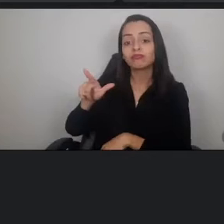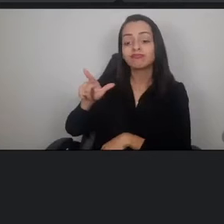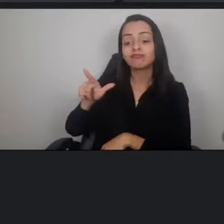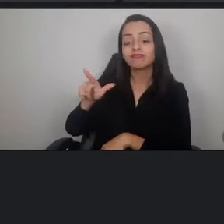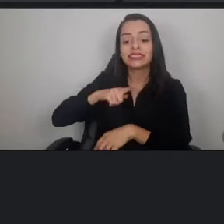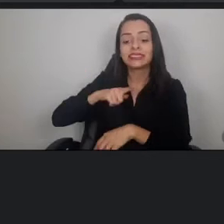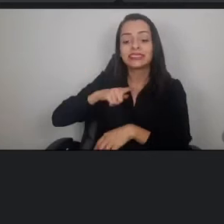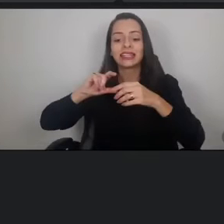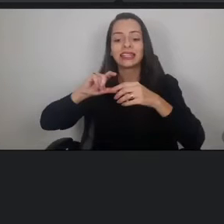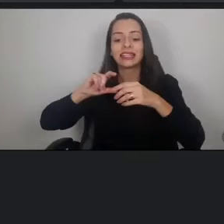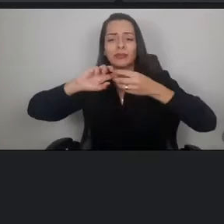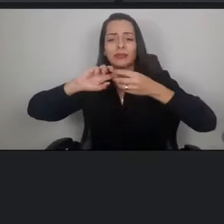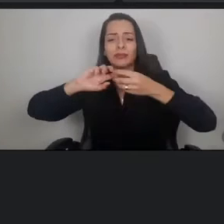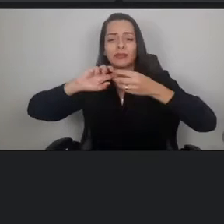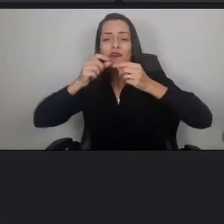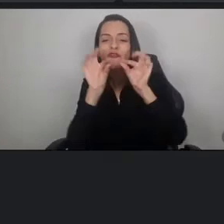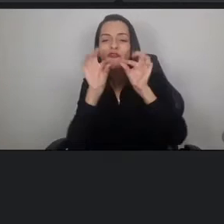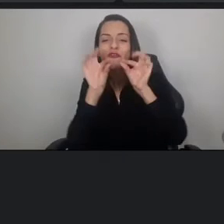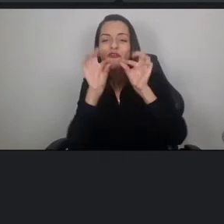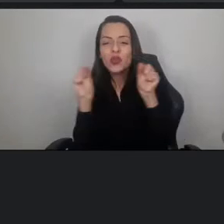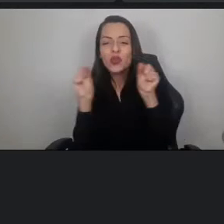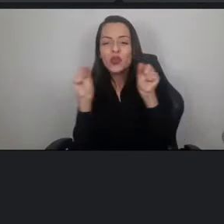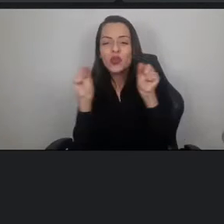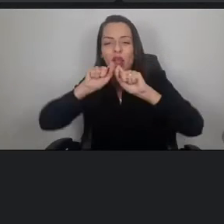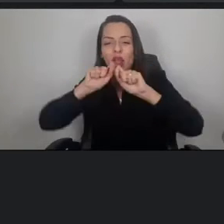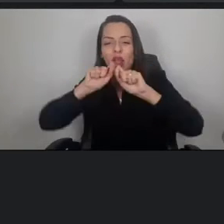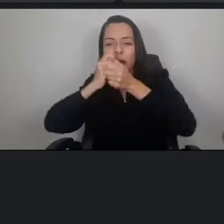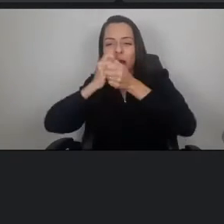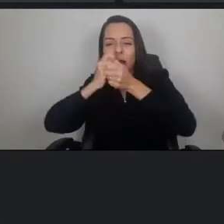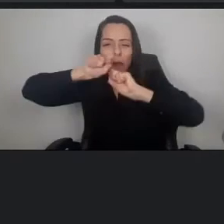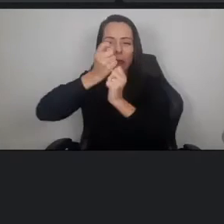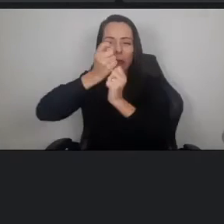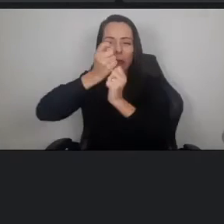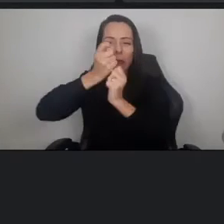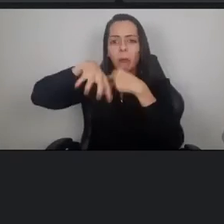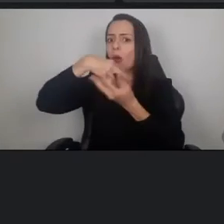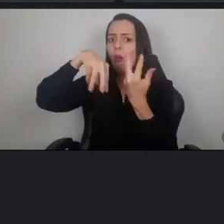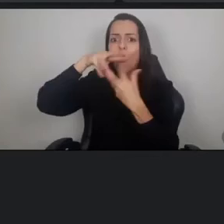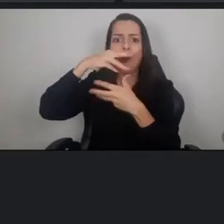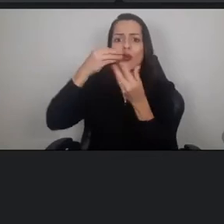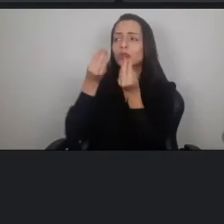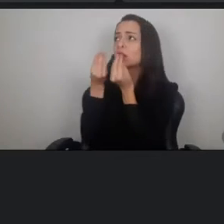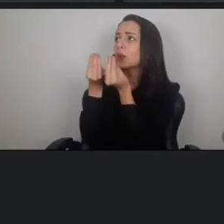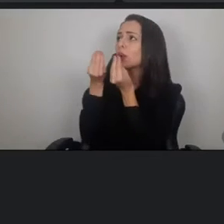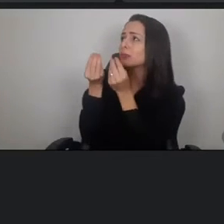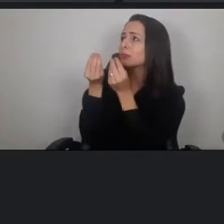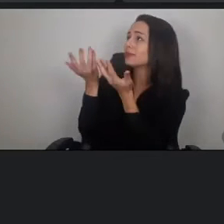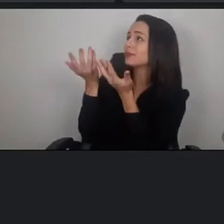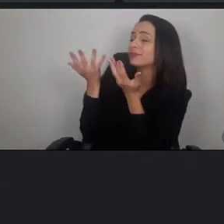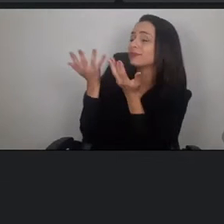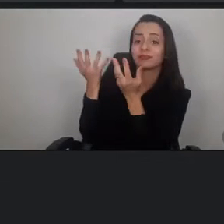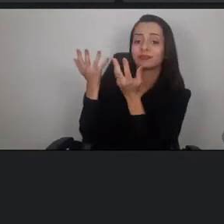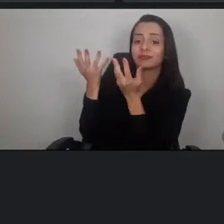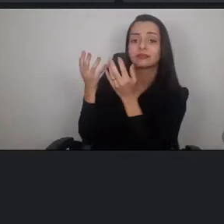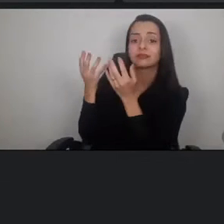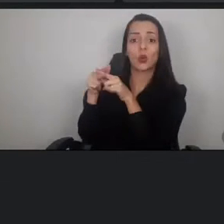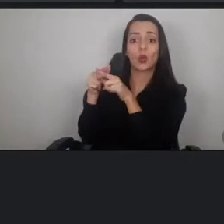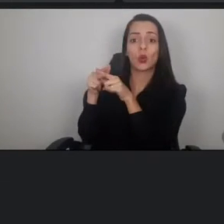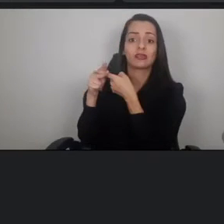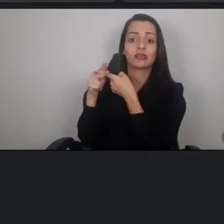difícil de reconectar e restabelecer a energia. Por isso é que não se deve